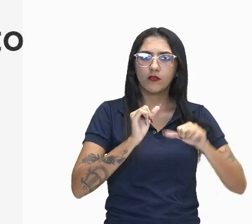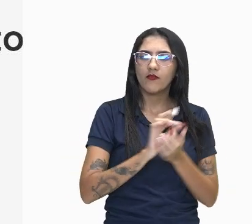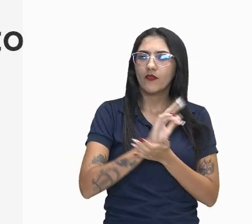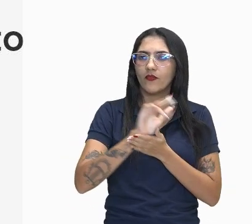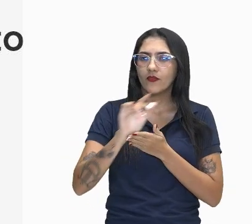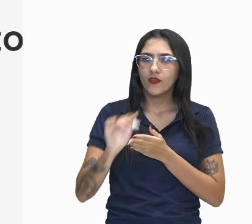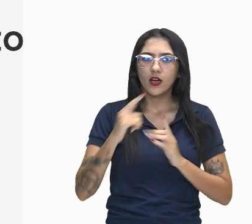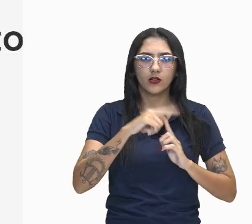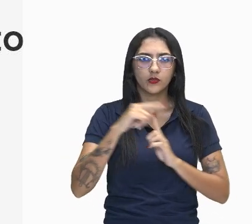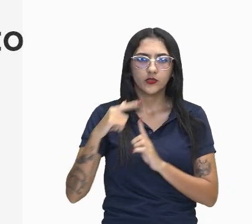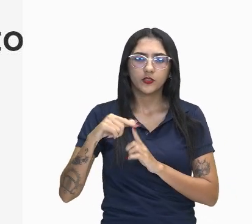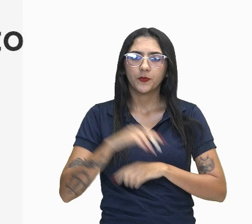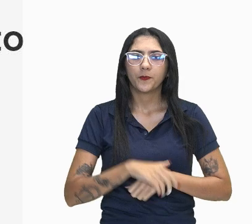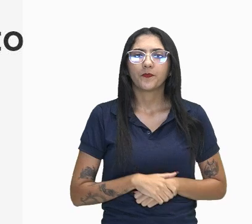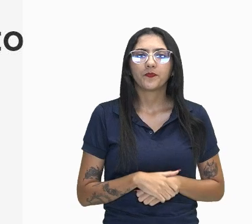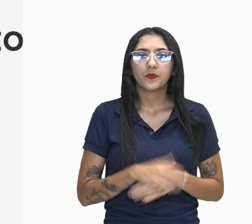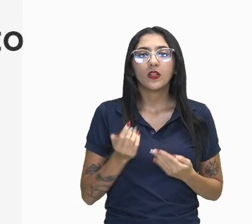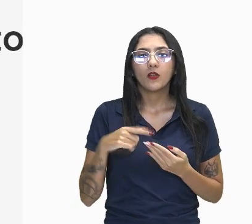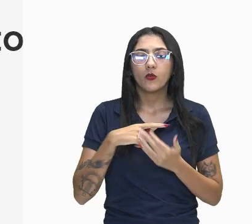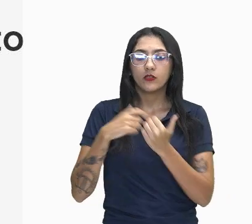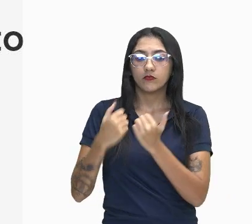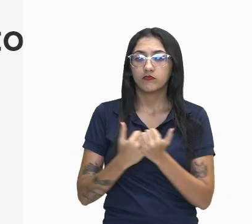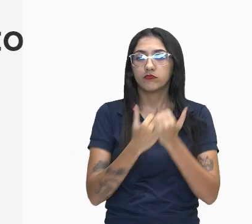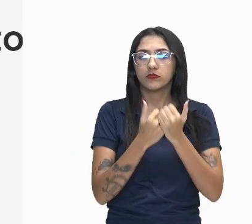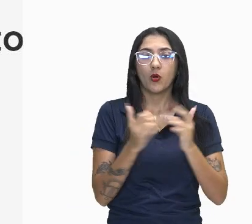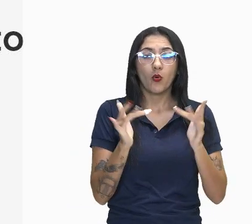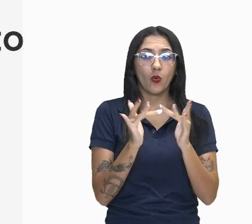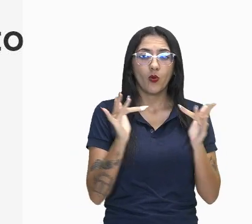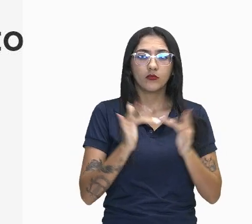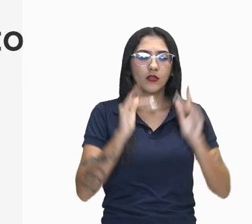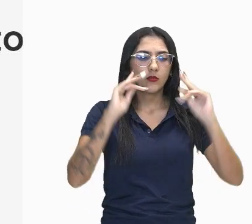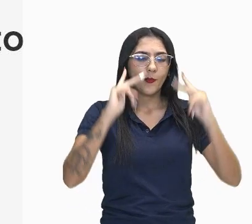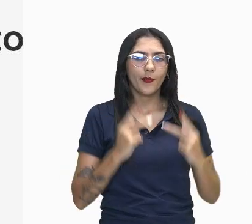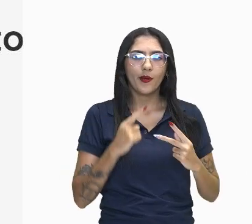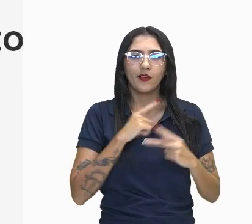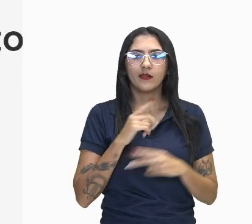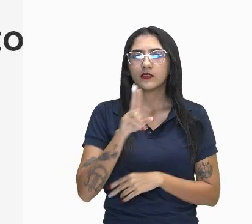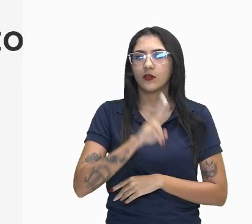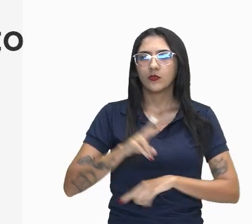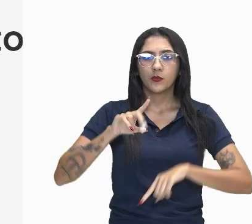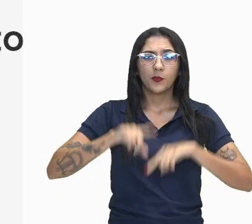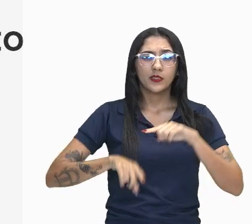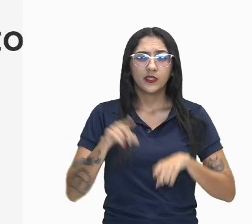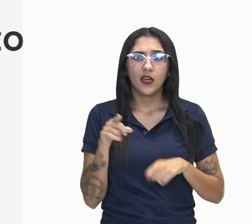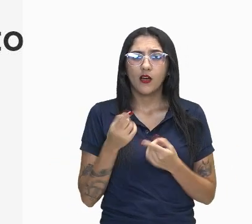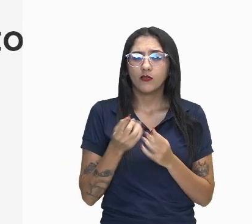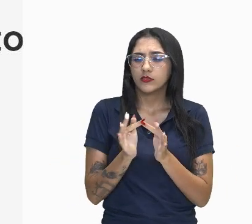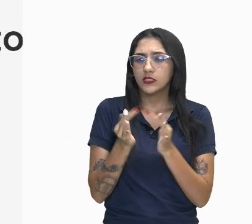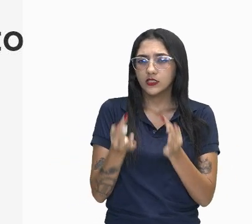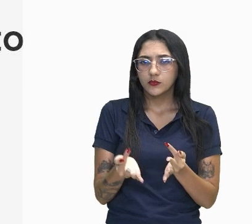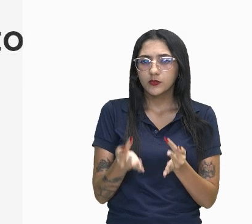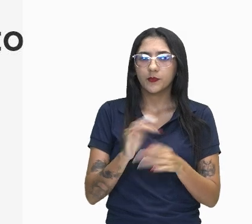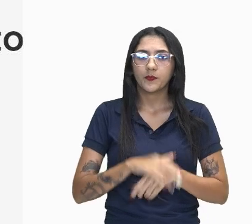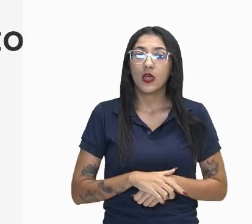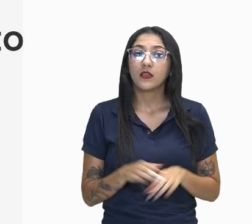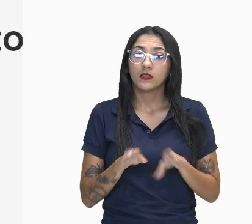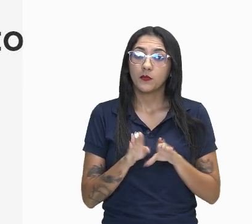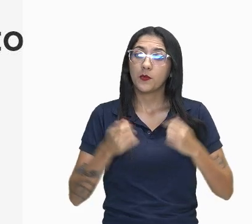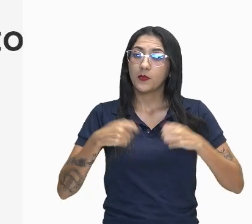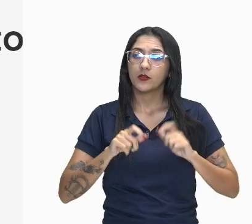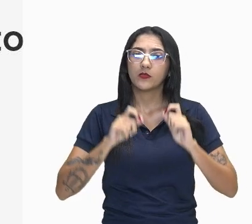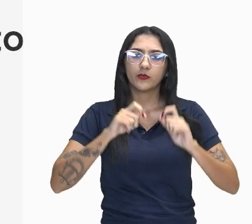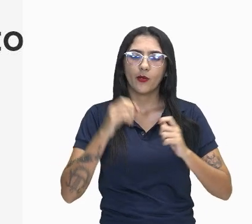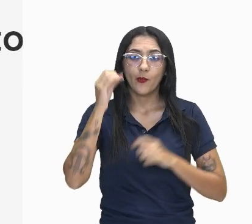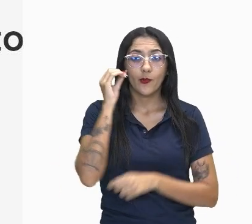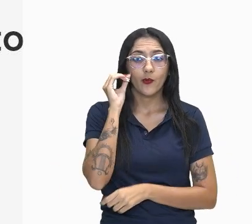culturas. Baseia-se, gente, no trabalho mais manual, com o uso de ferramentas simples e exige, lógico, conhecimento